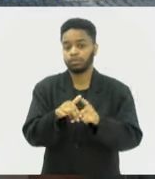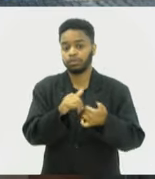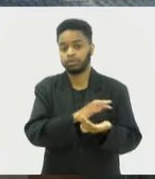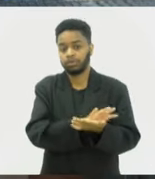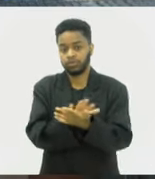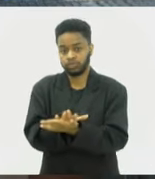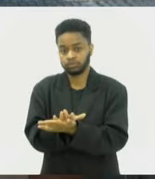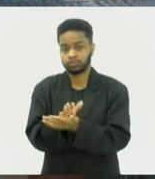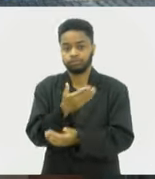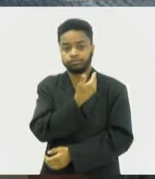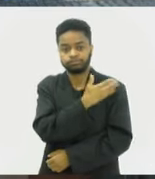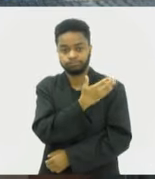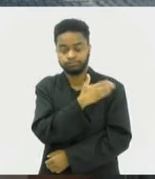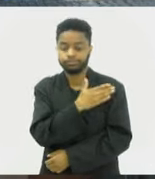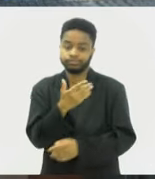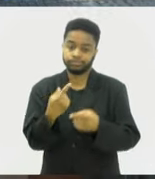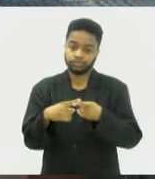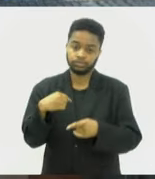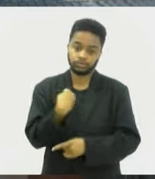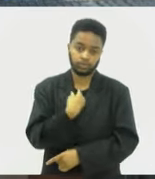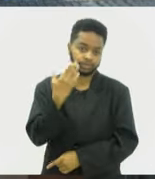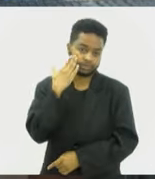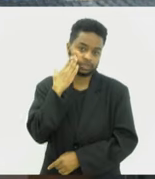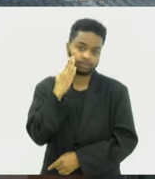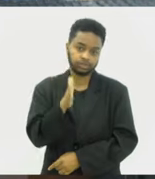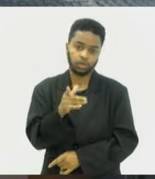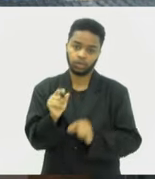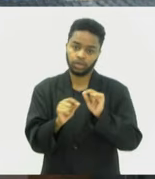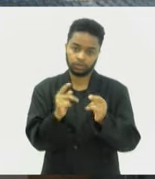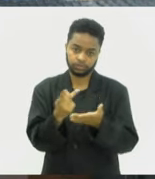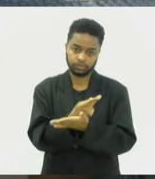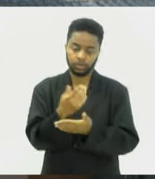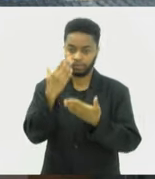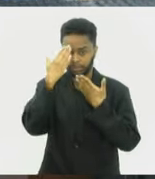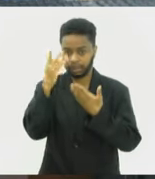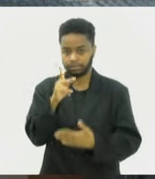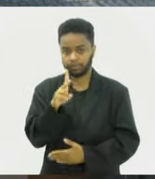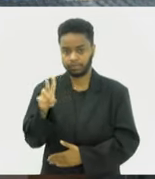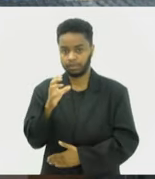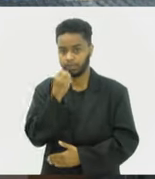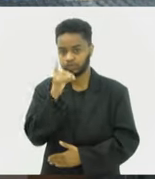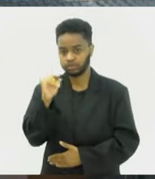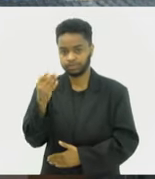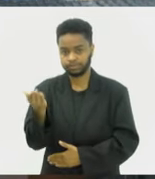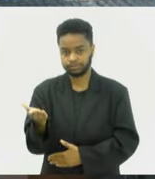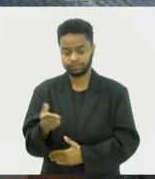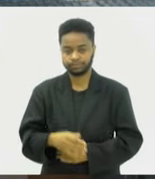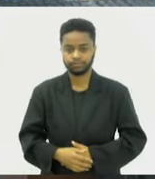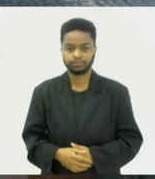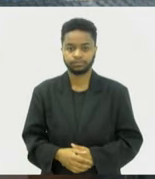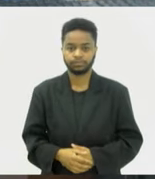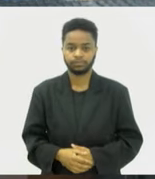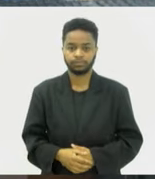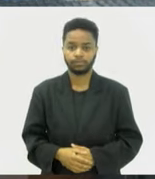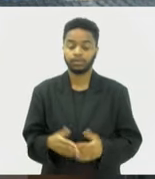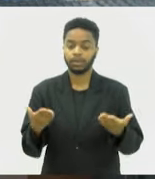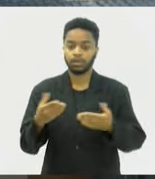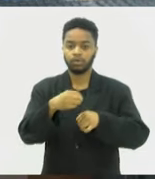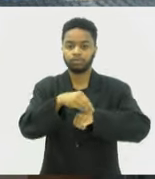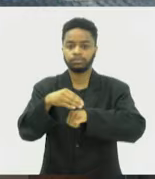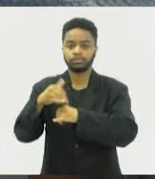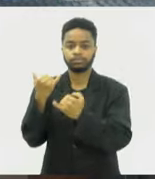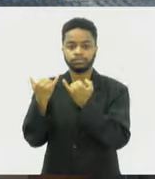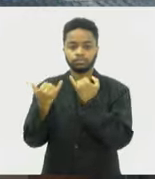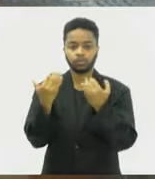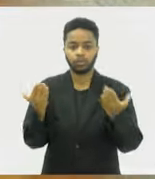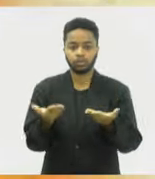conta da gente sabe o que está acontecendo, né? Muito obrigado, PV. Bom dia para você. Vamos ao nosso giro de notícias